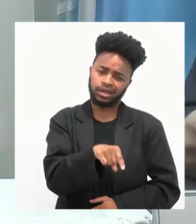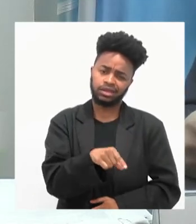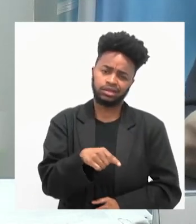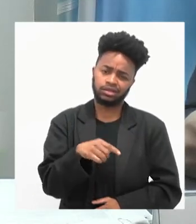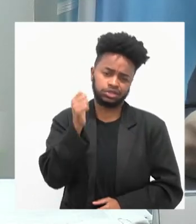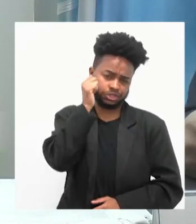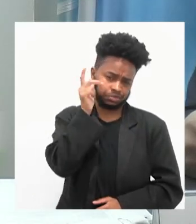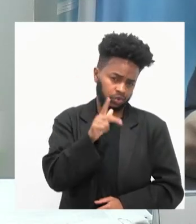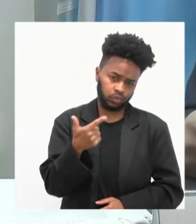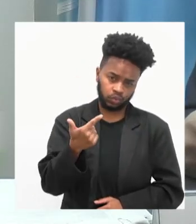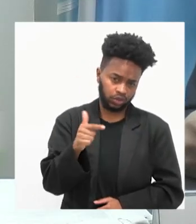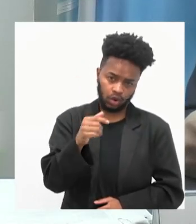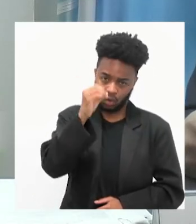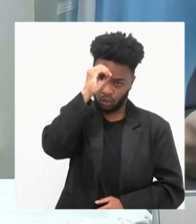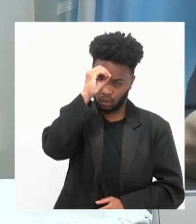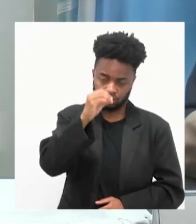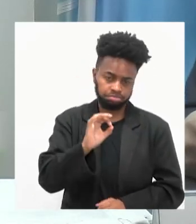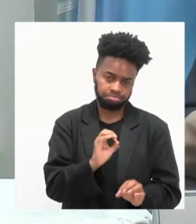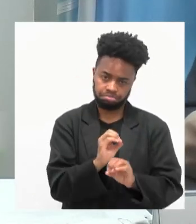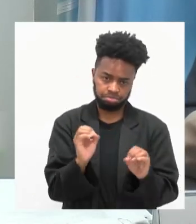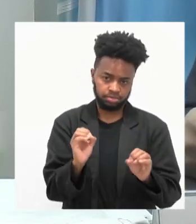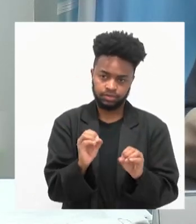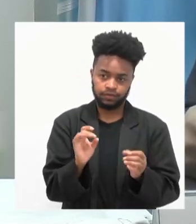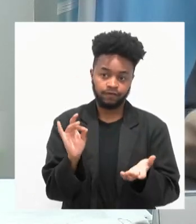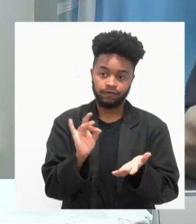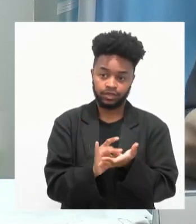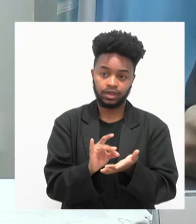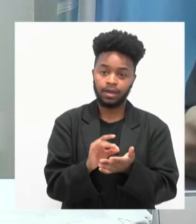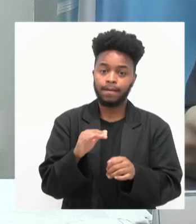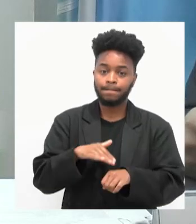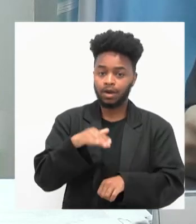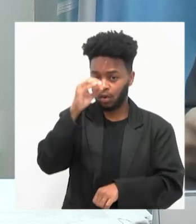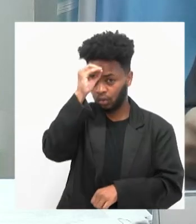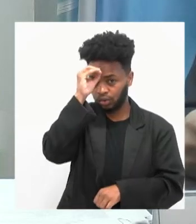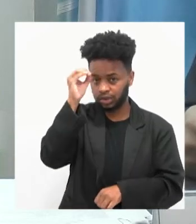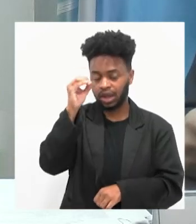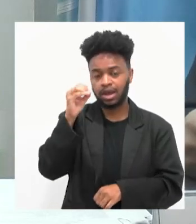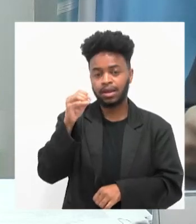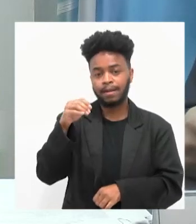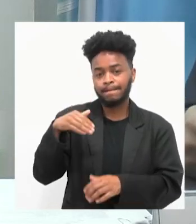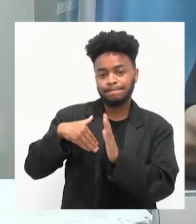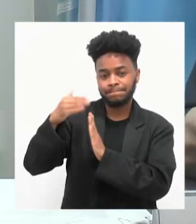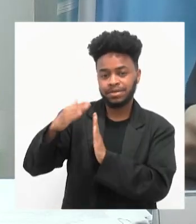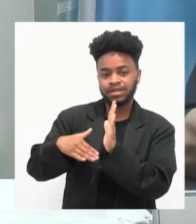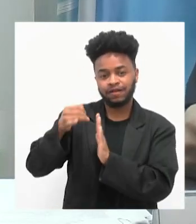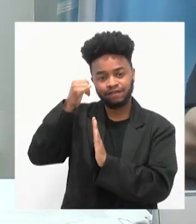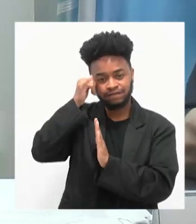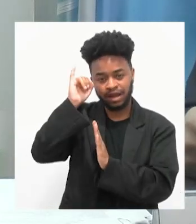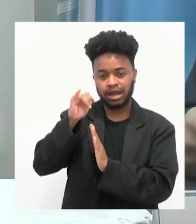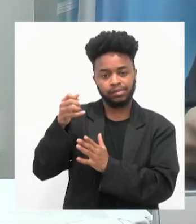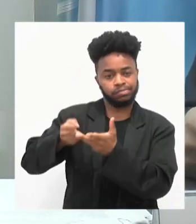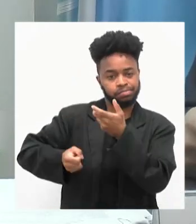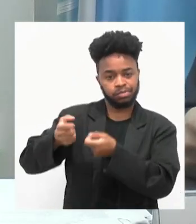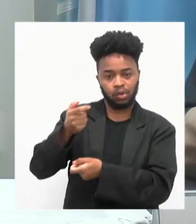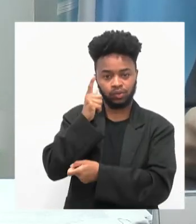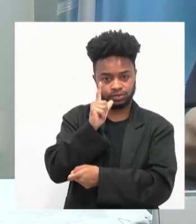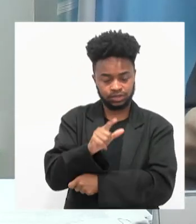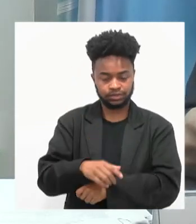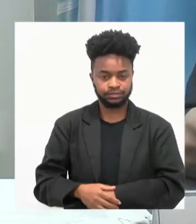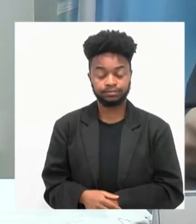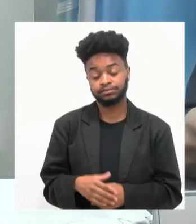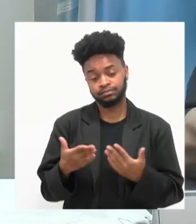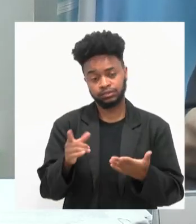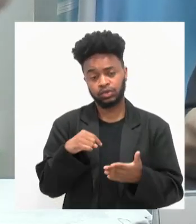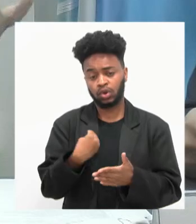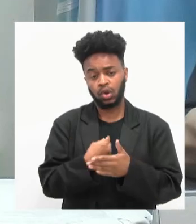otário. O mais otário, como diz o outro, pinta uma vaca na parede e tira leite. Então, aqui a gente está acostumado com isso. Claro que a